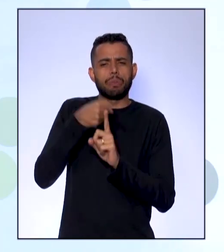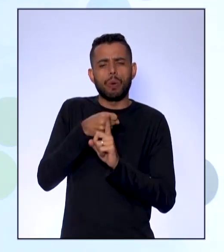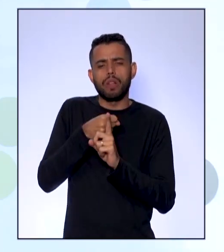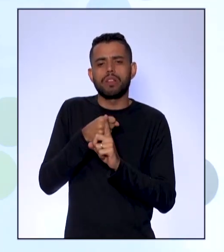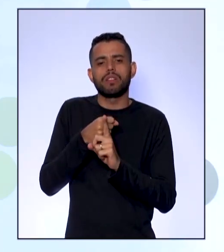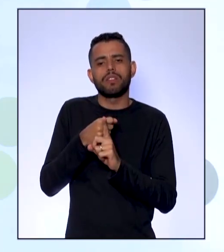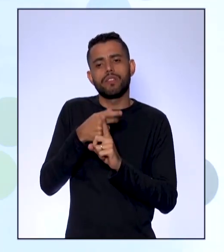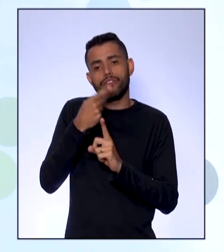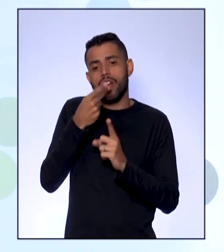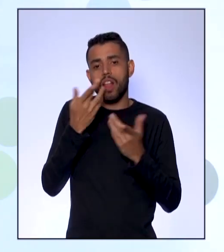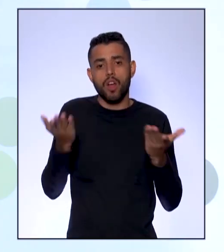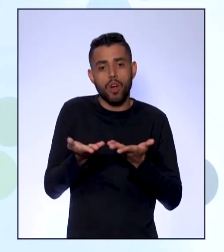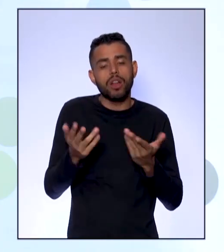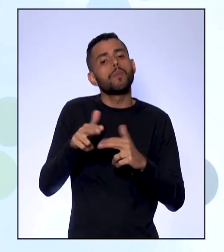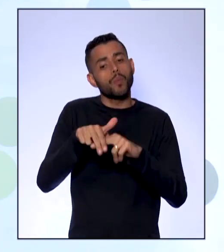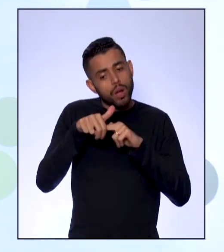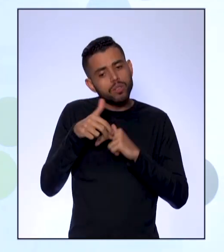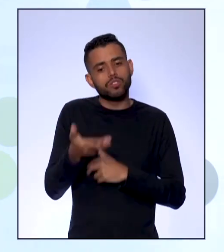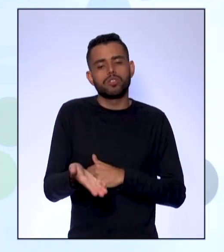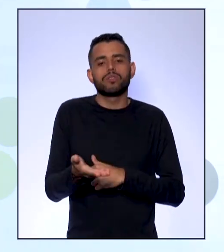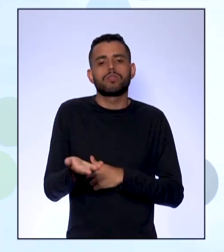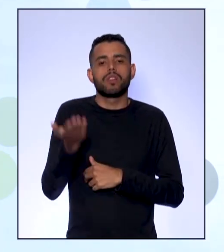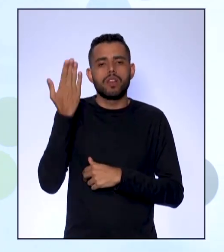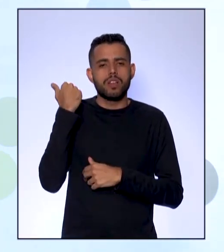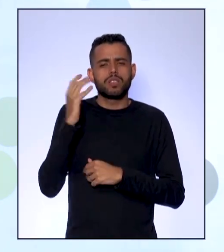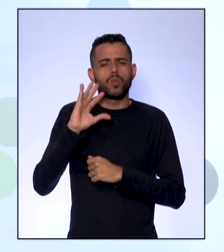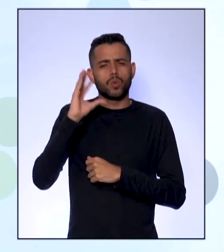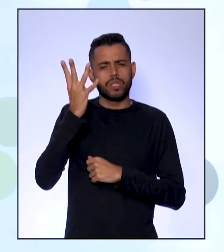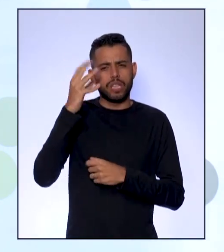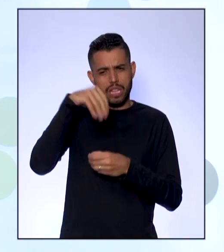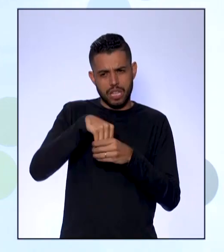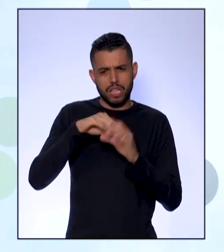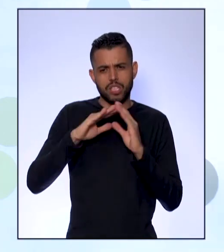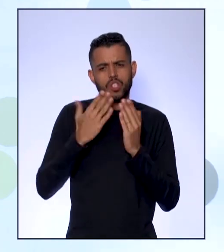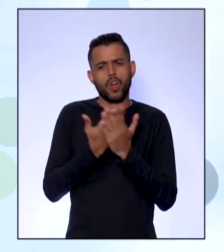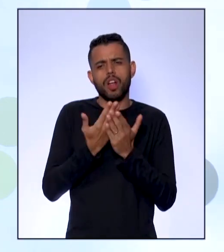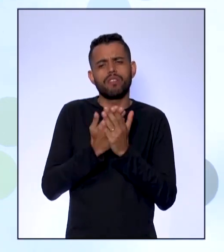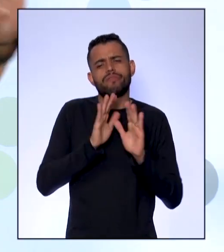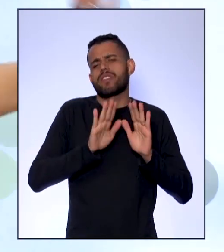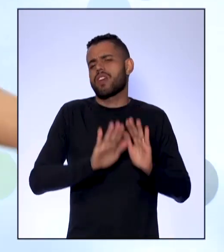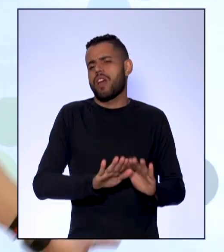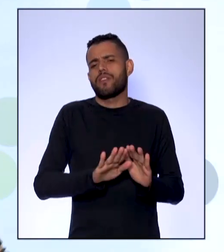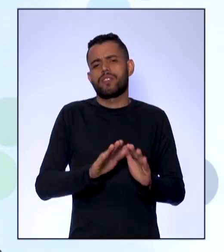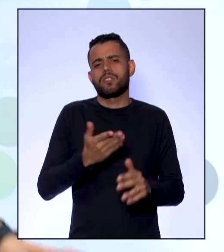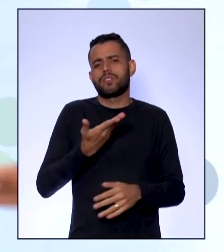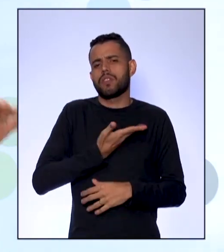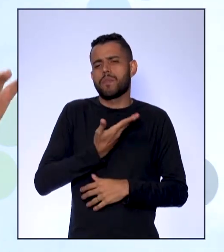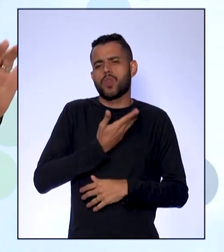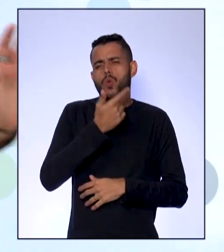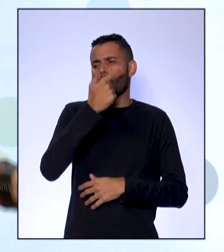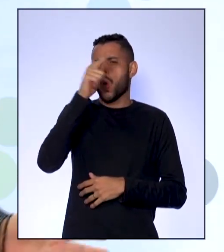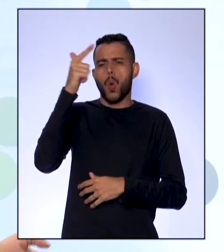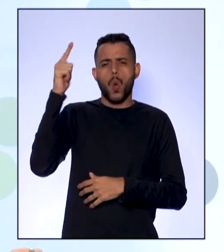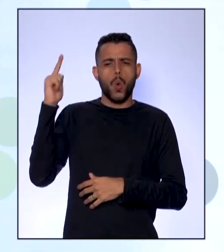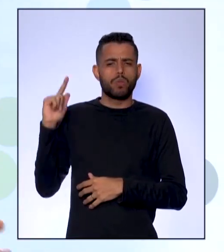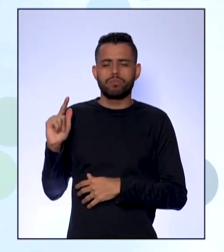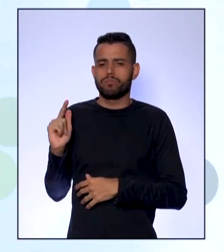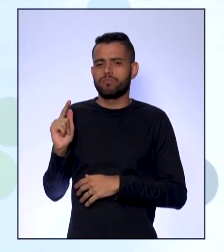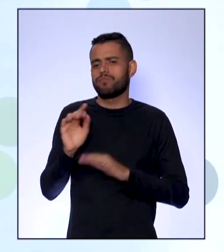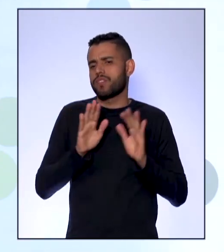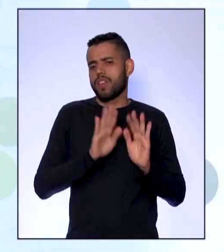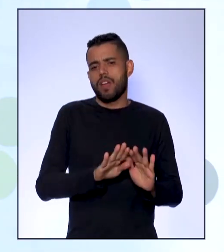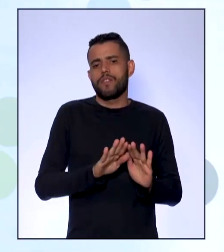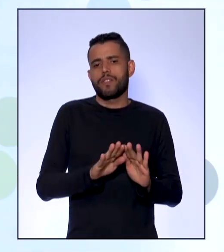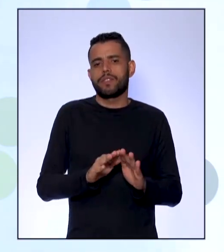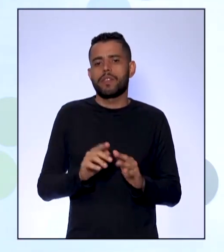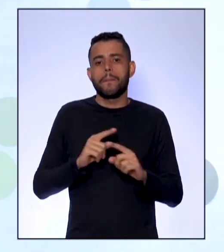agora. É justamente por causa disso. Antes, o bullying que acontecia na escola morria na escola. Os meus amigos que a gente jogava, o bullying ficava lá.